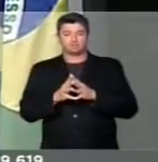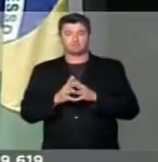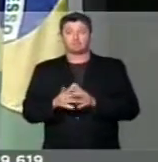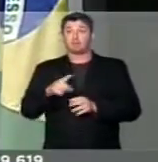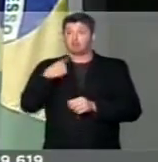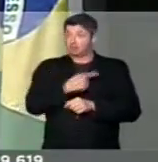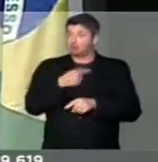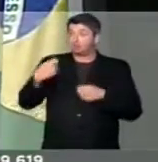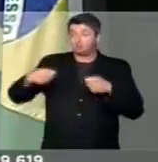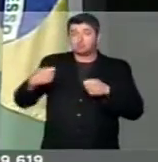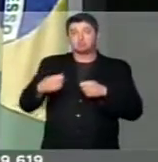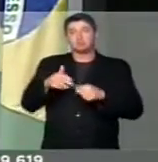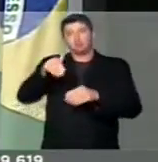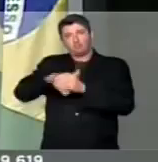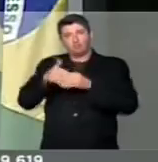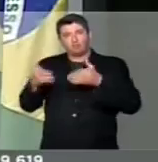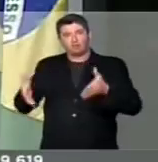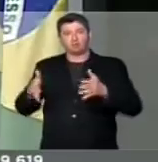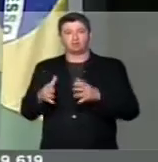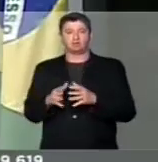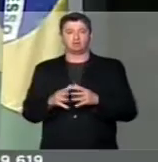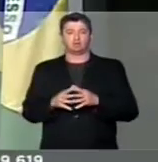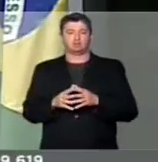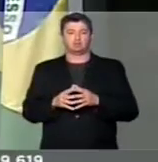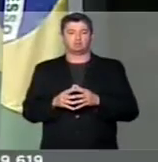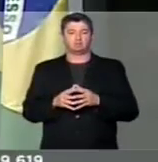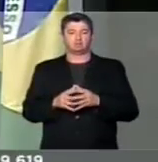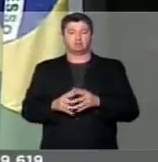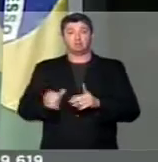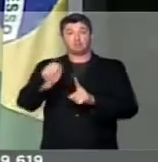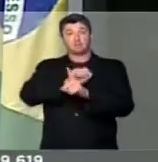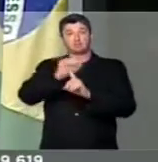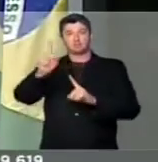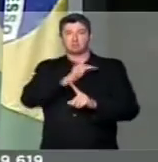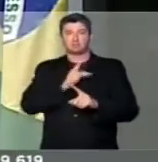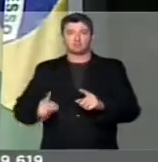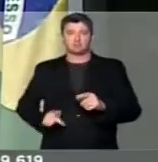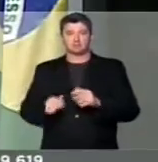nós precisamos ir ao voto do impeachment,